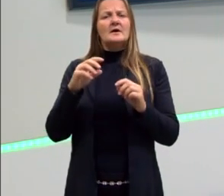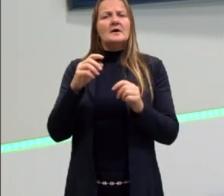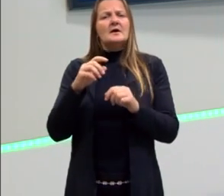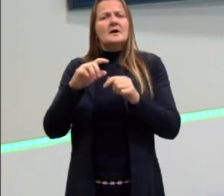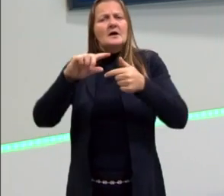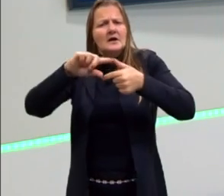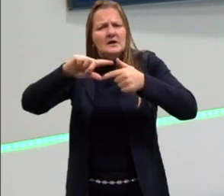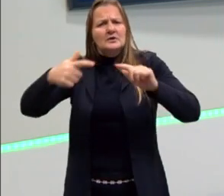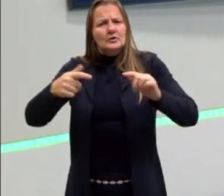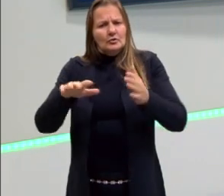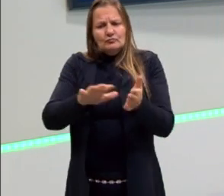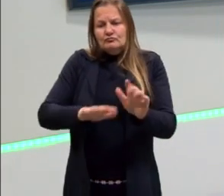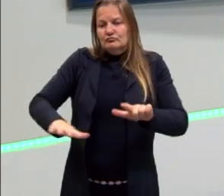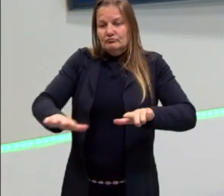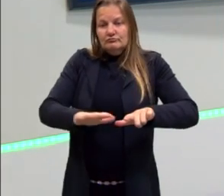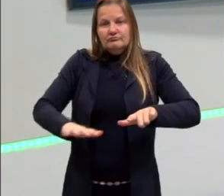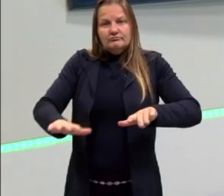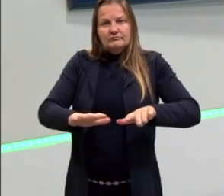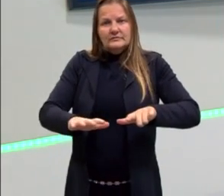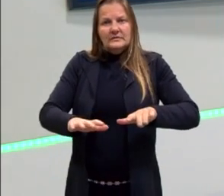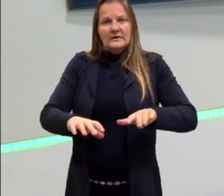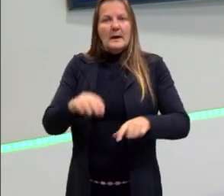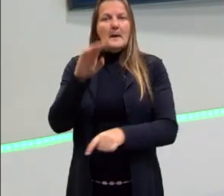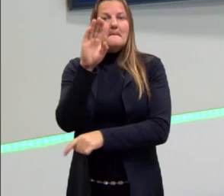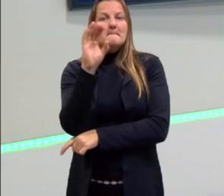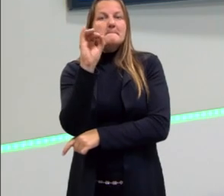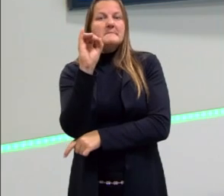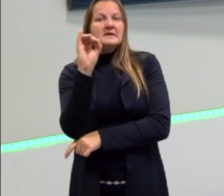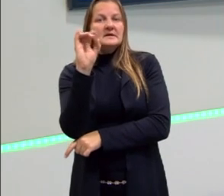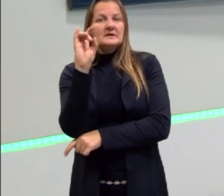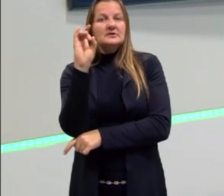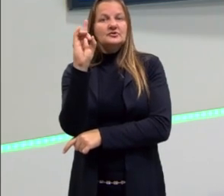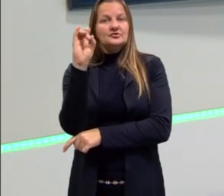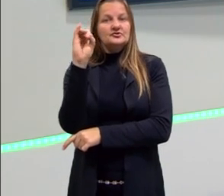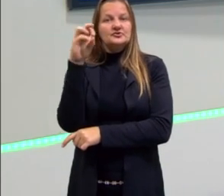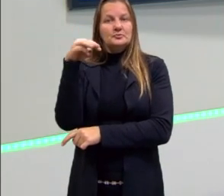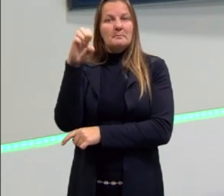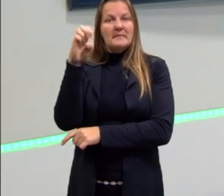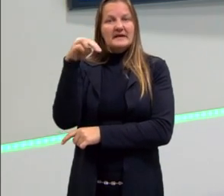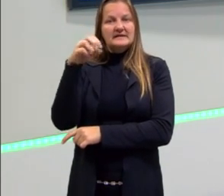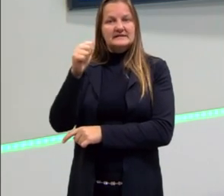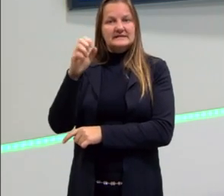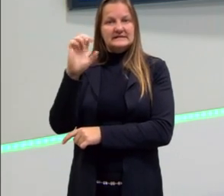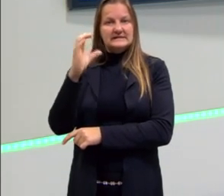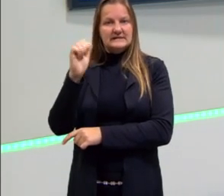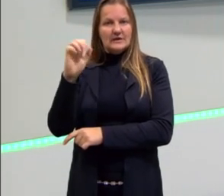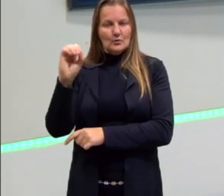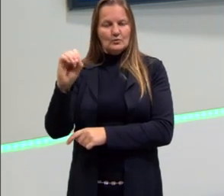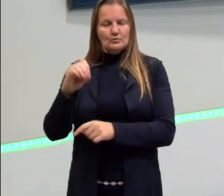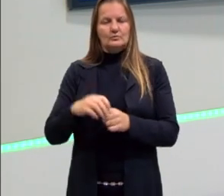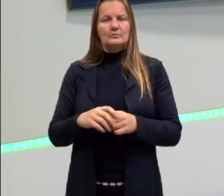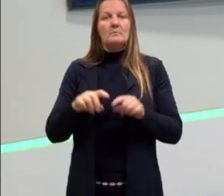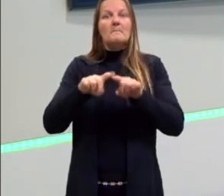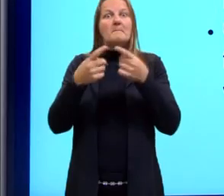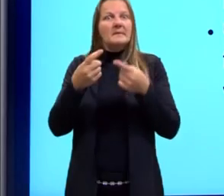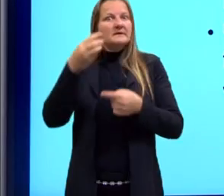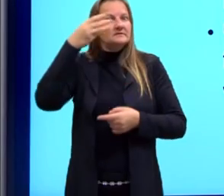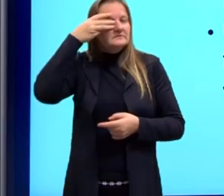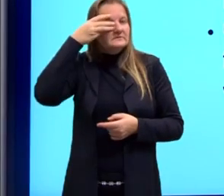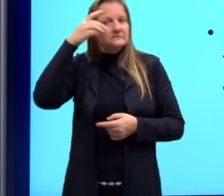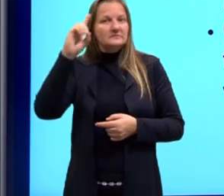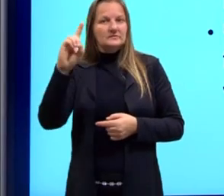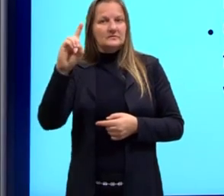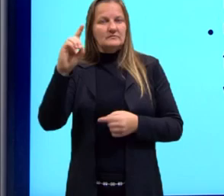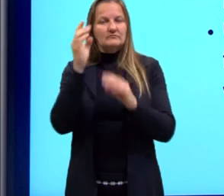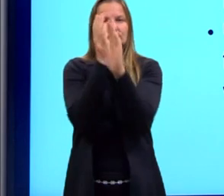plana nós trabalhamos com figuras bidimensionais que possuem duas dimensões enquanto na geometria